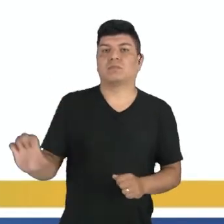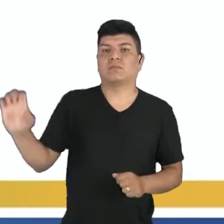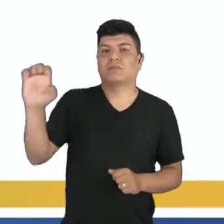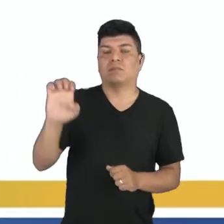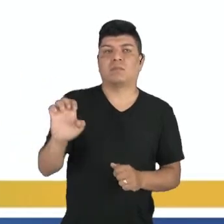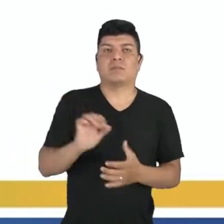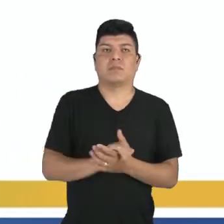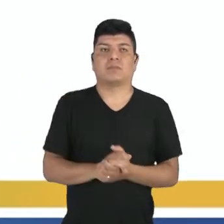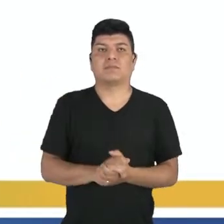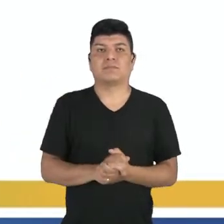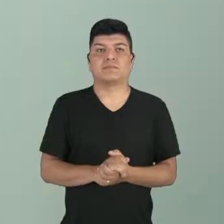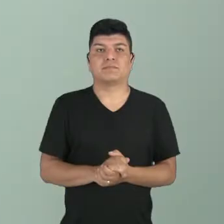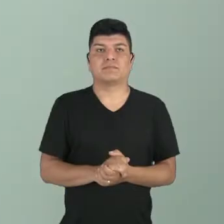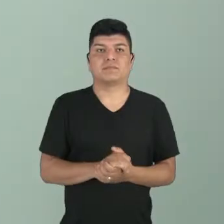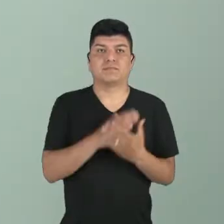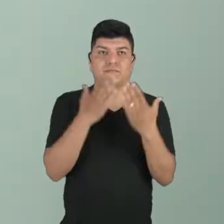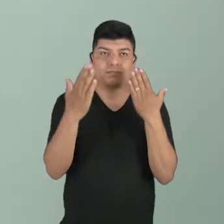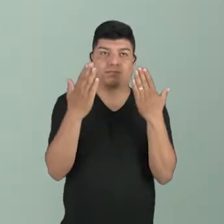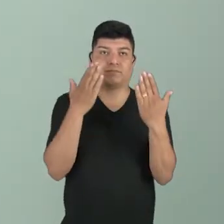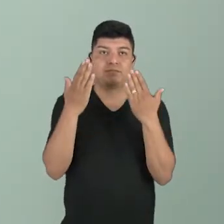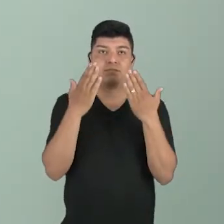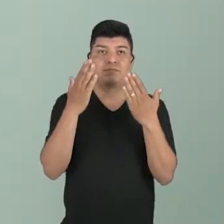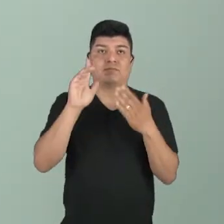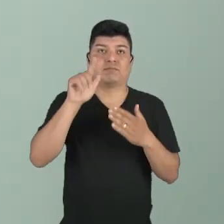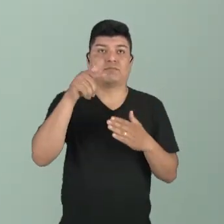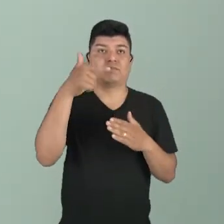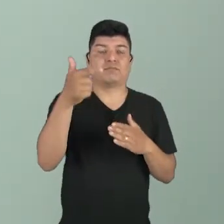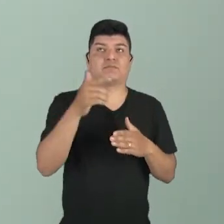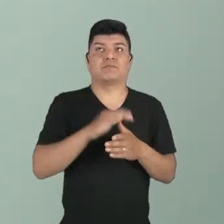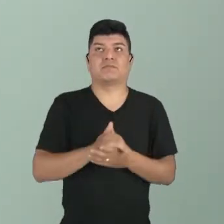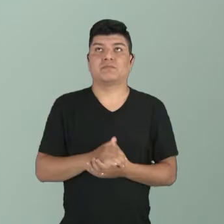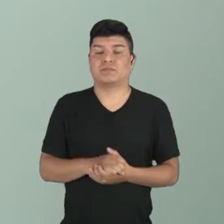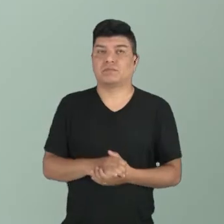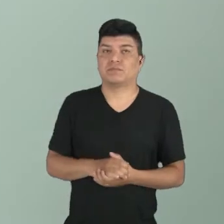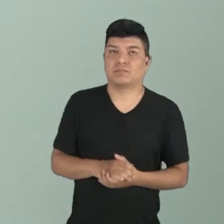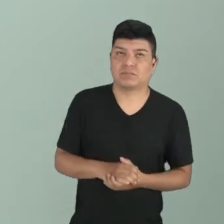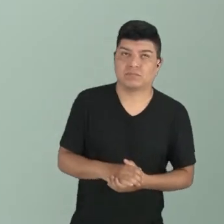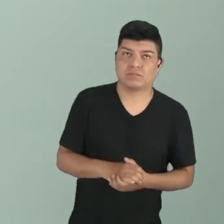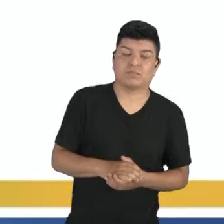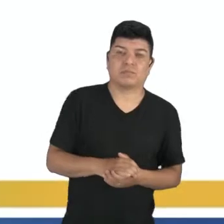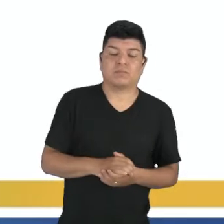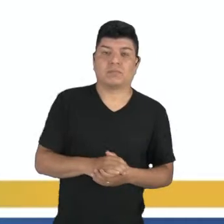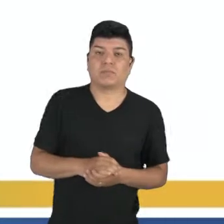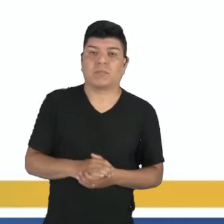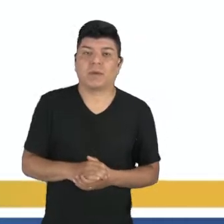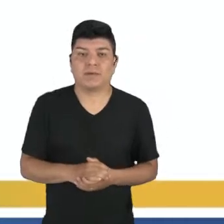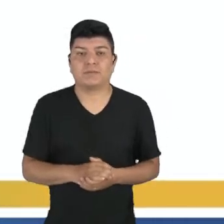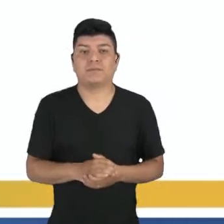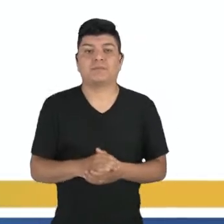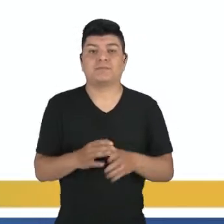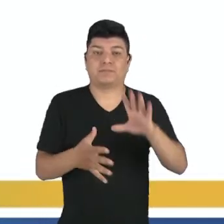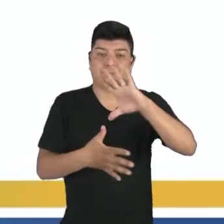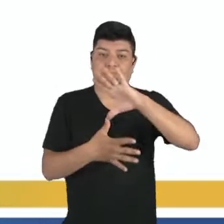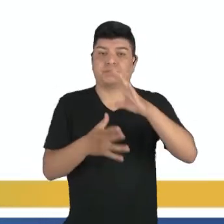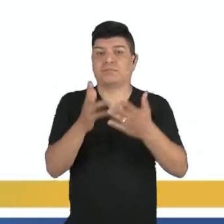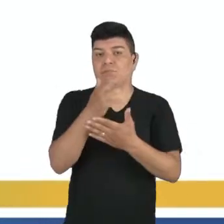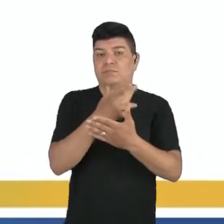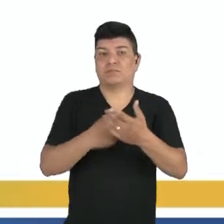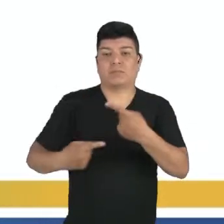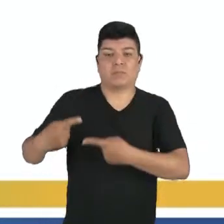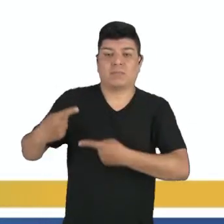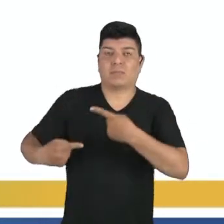ir para ir fazendo um comparativo com os outros continentes Então esse é o nosso mapa político os